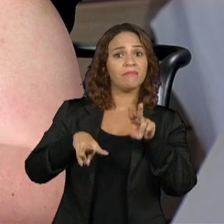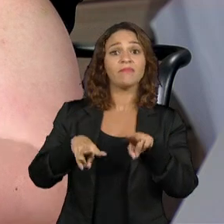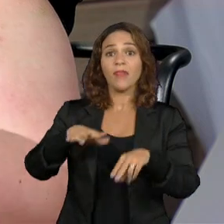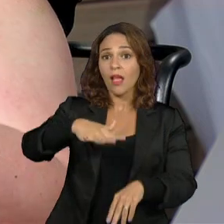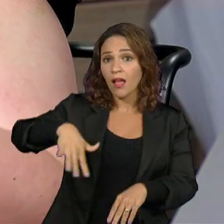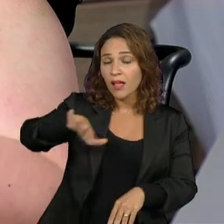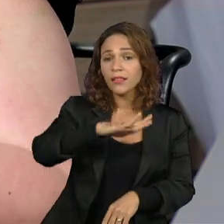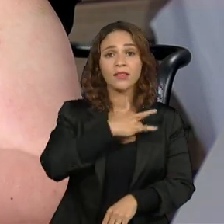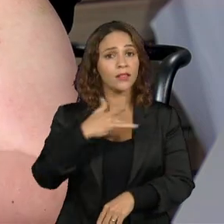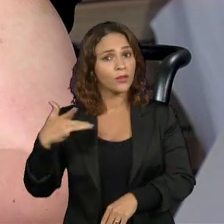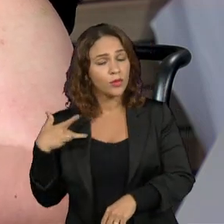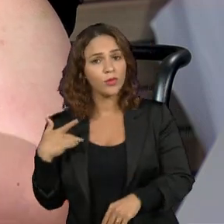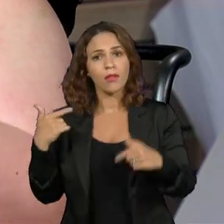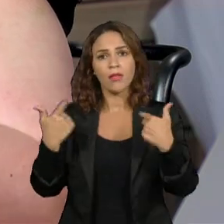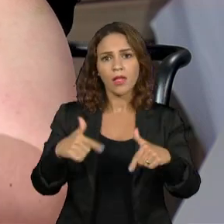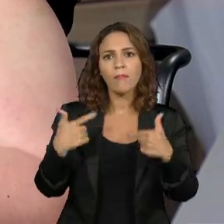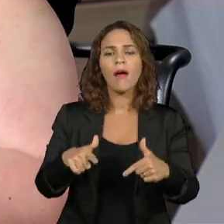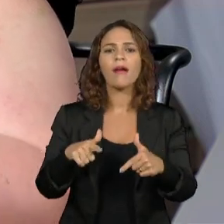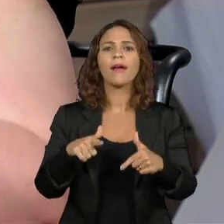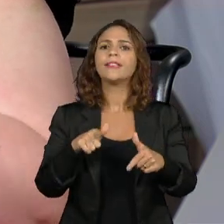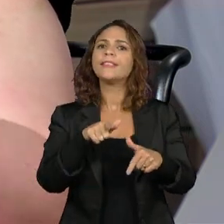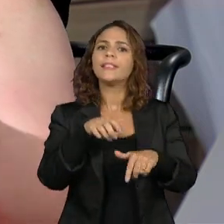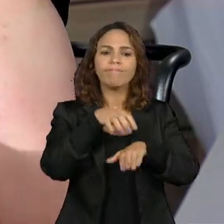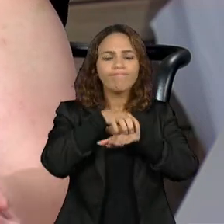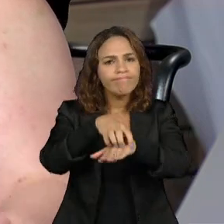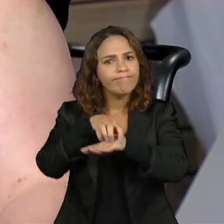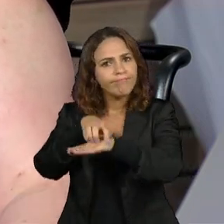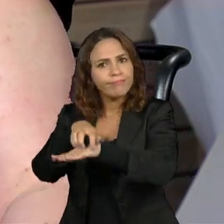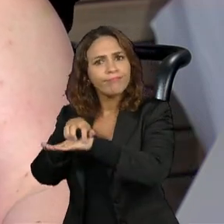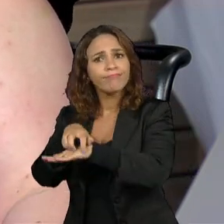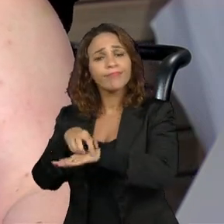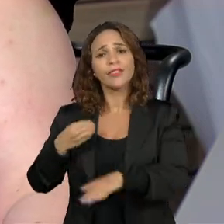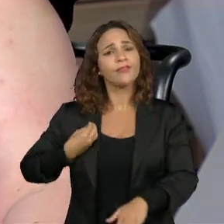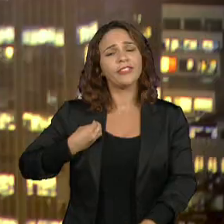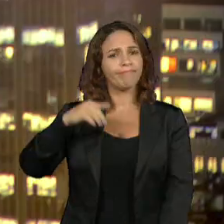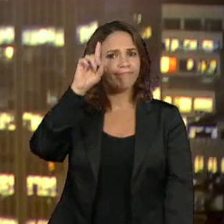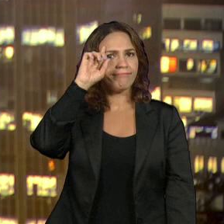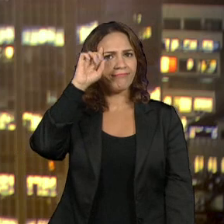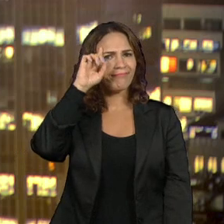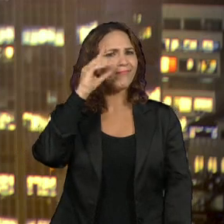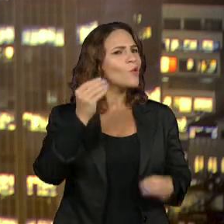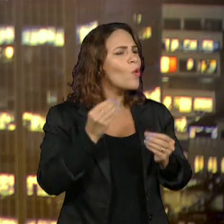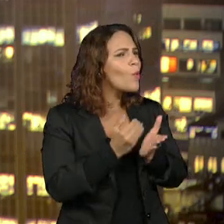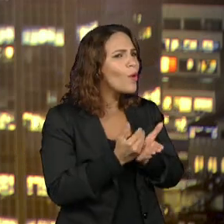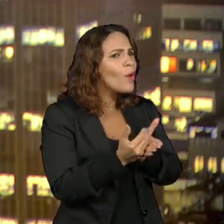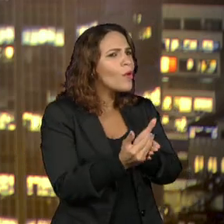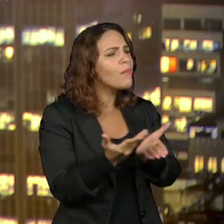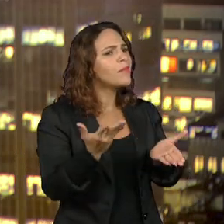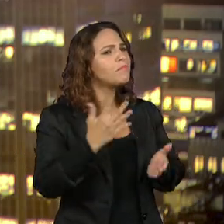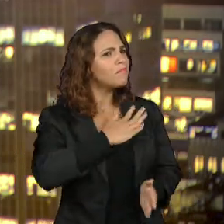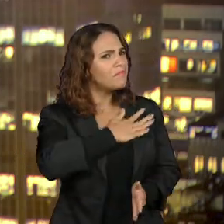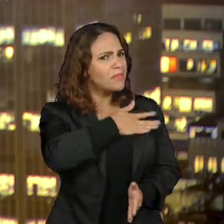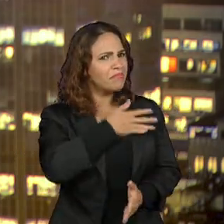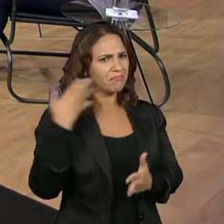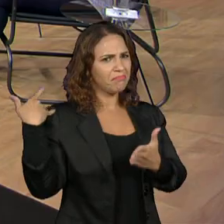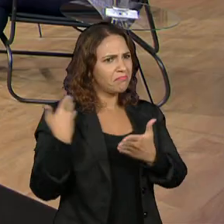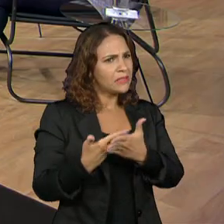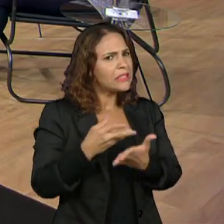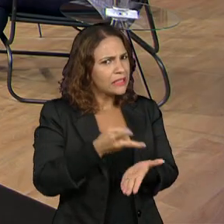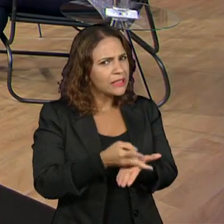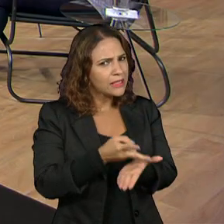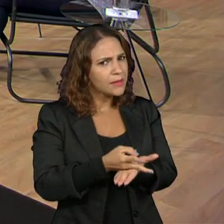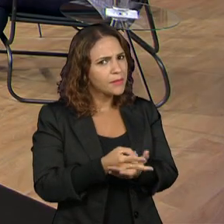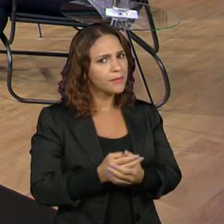saúde, trabalho, acesso a transportes públicos, a vida cotidiana. E de onde é que surge esse preconceito? Sempre existiu, doutor